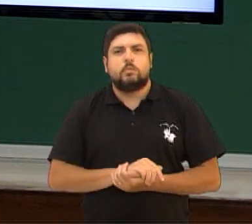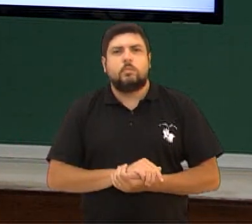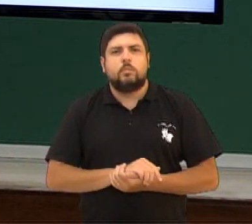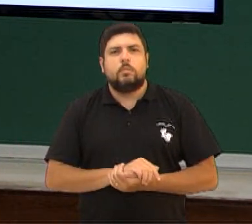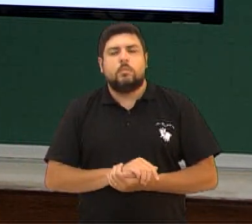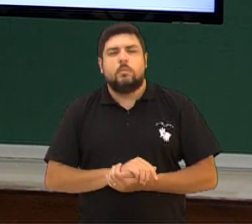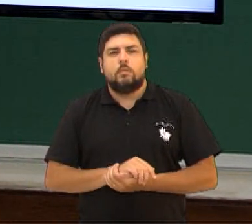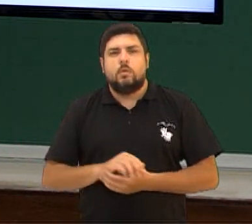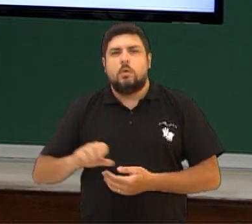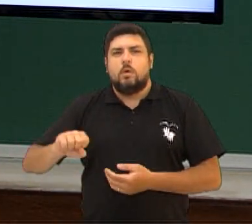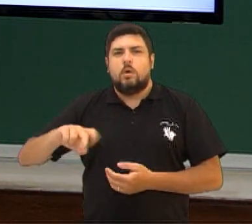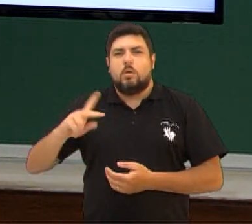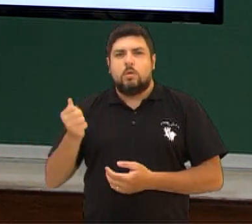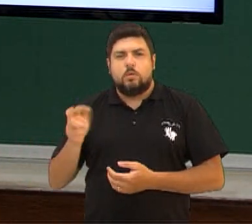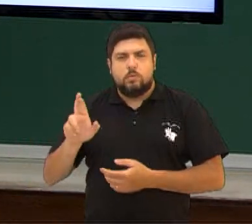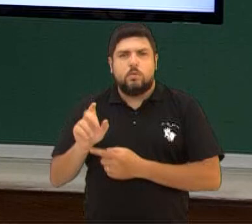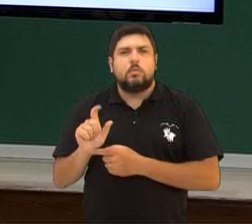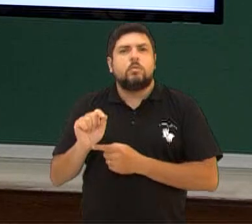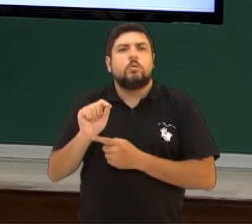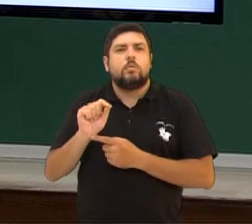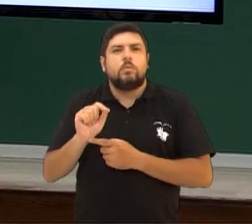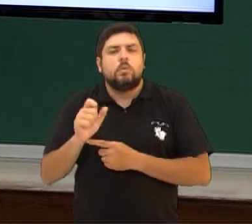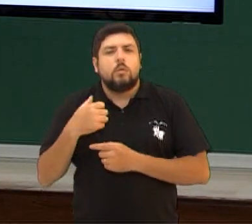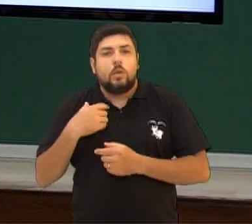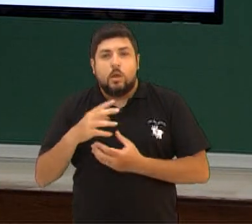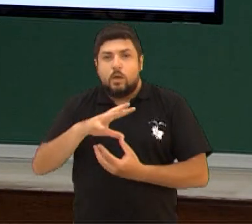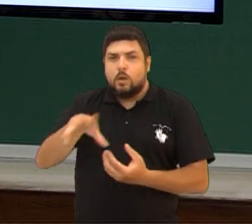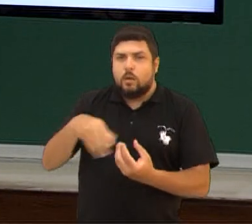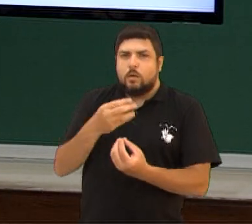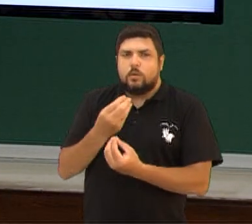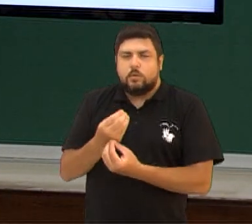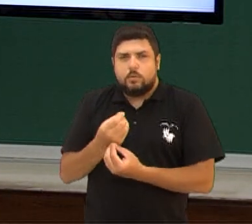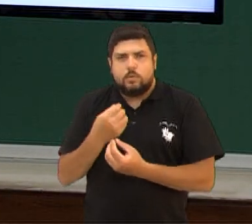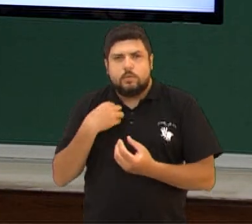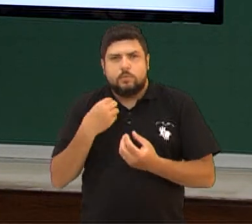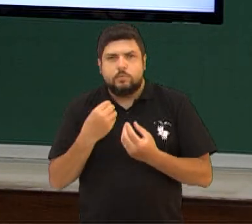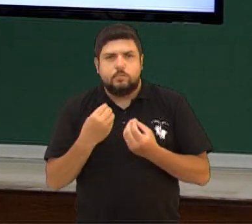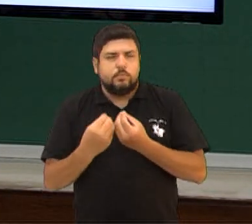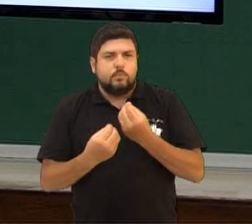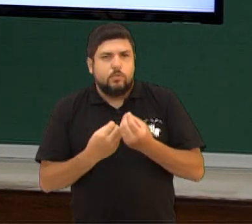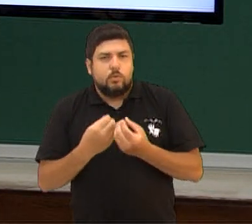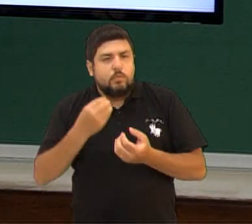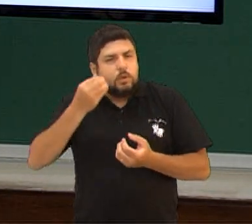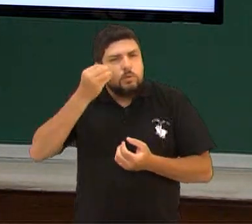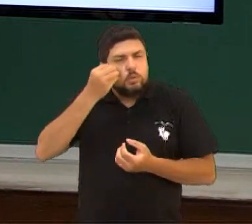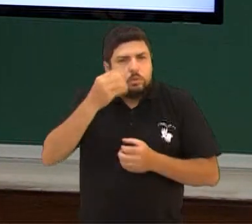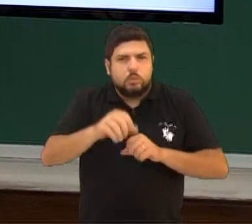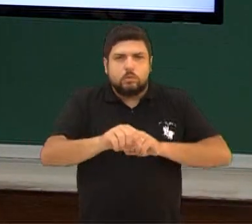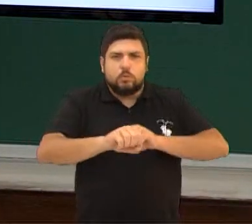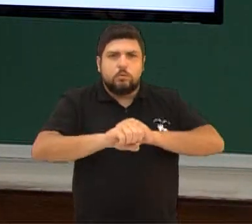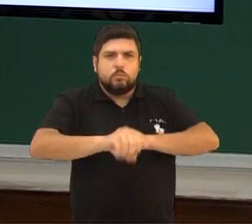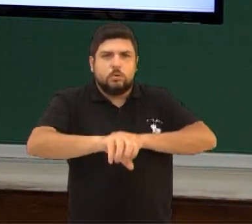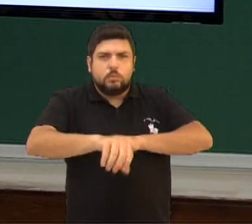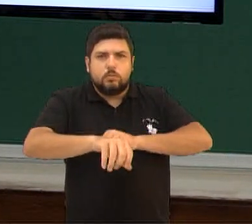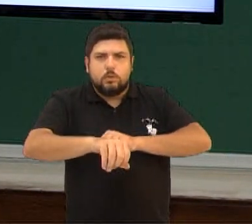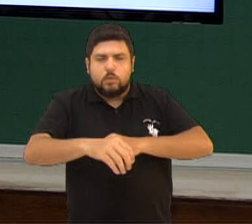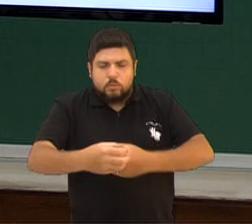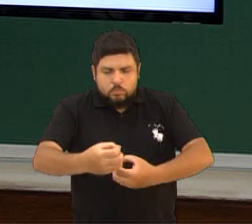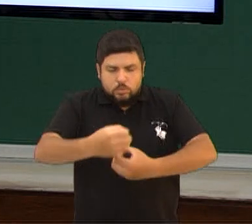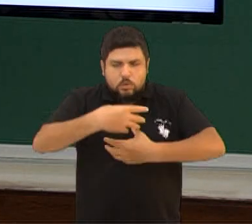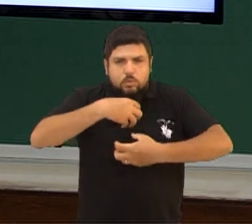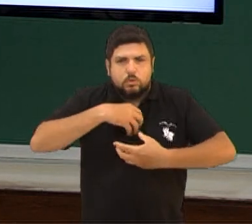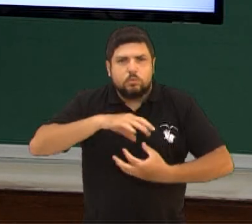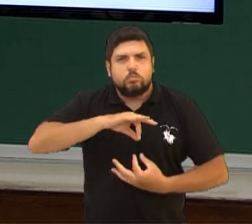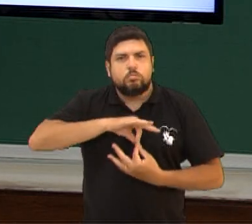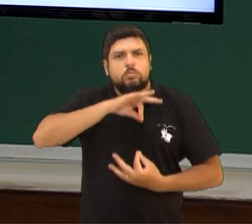quê? Pretende que a arte tenha uma utilidade em si, no sentido que a arte educa o espírito, a arte pela